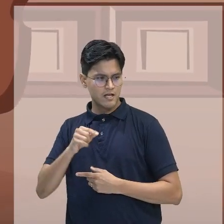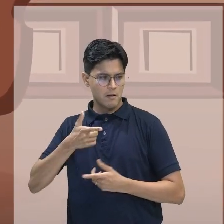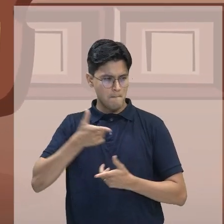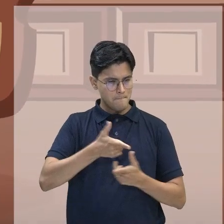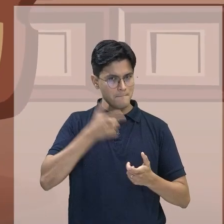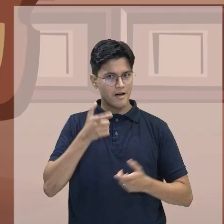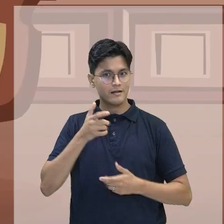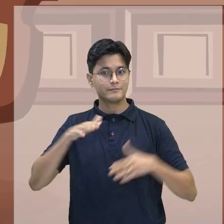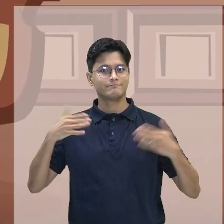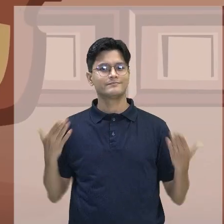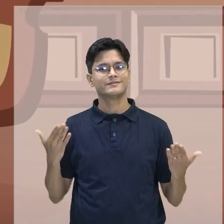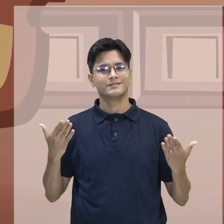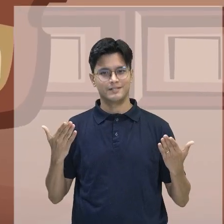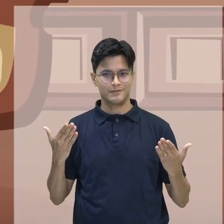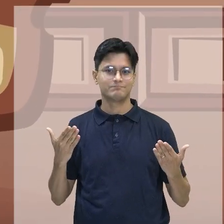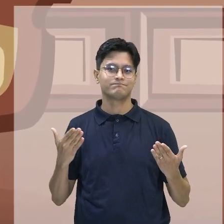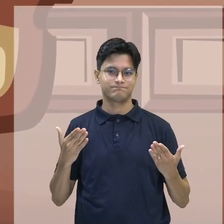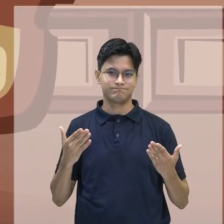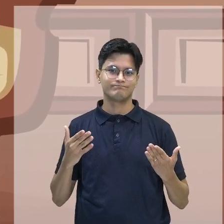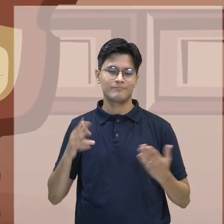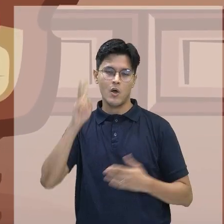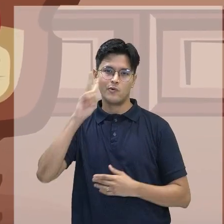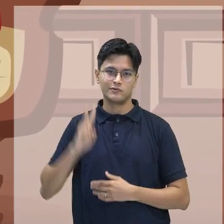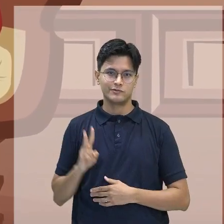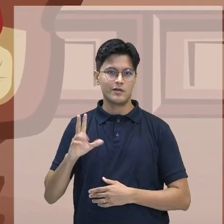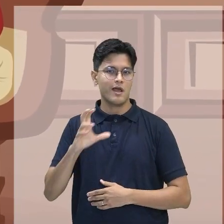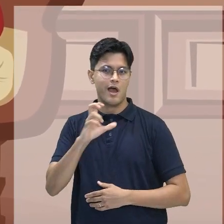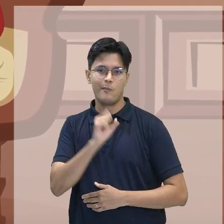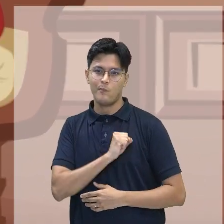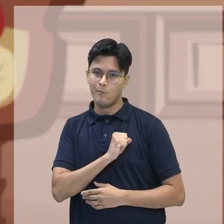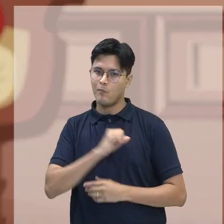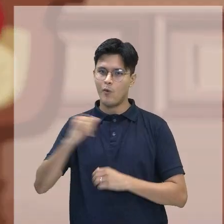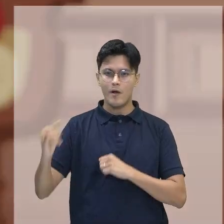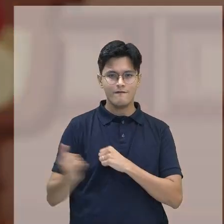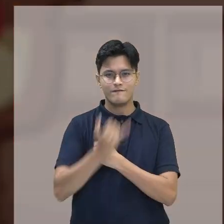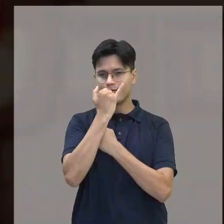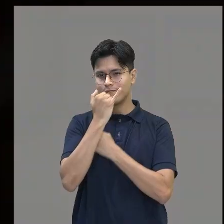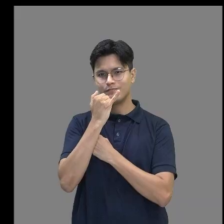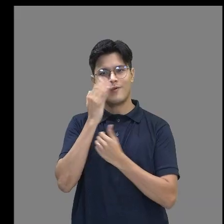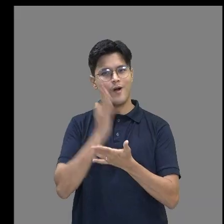encerrando a trágica história de amor e infidelidade.